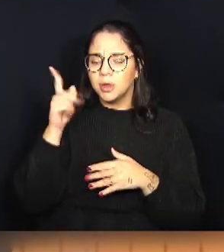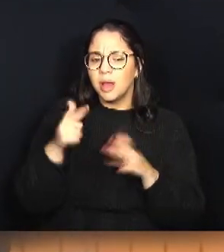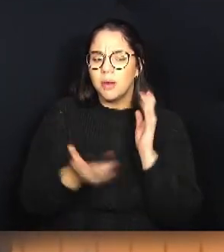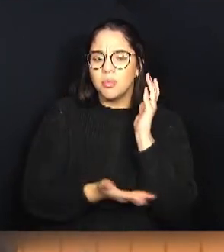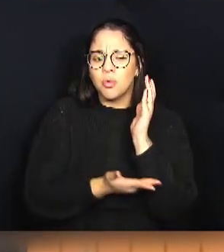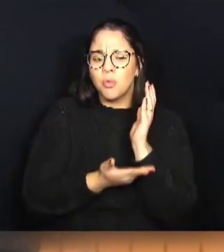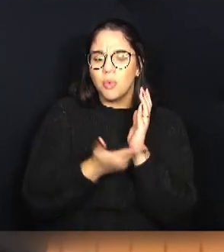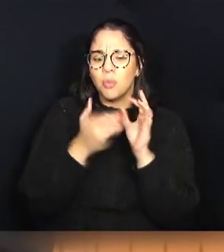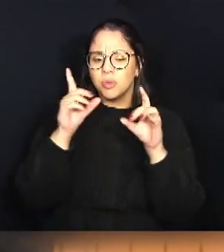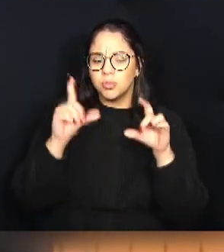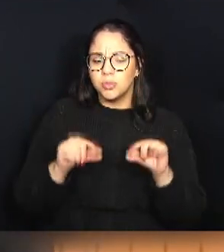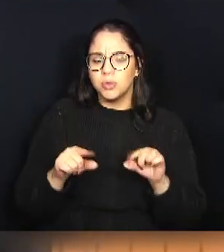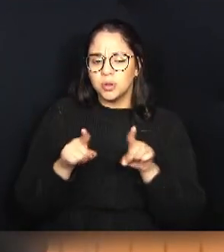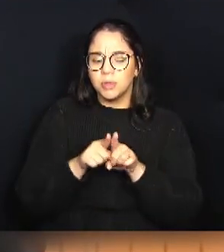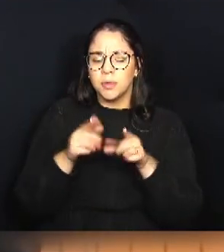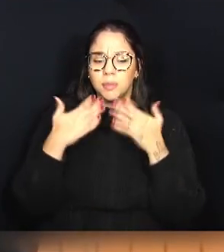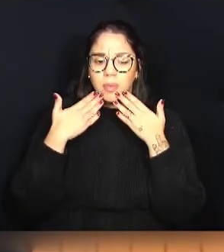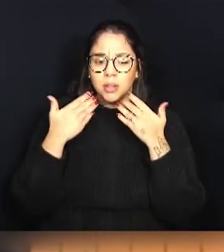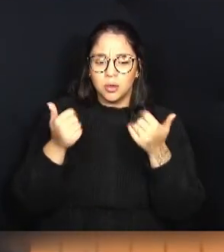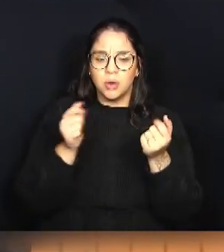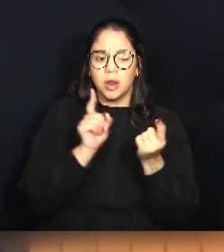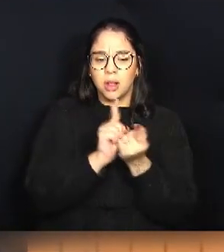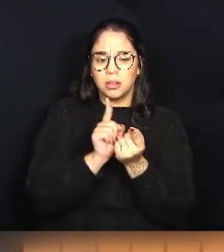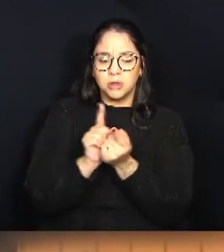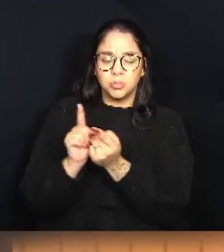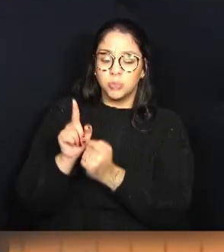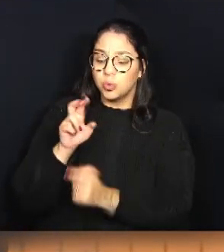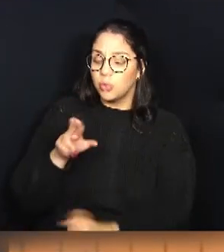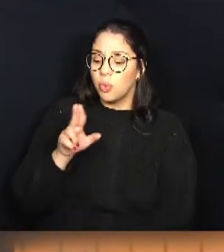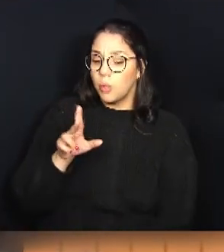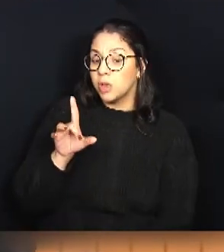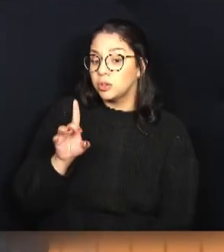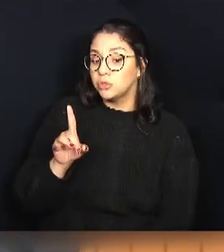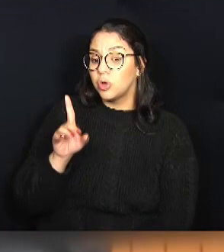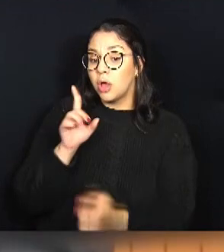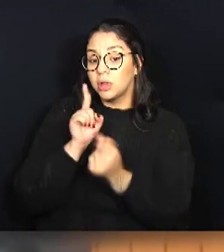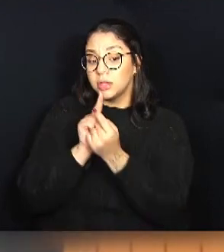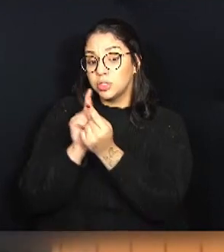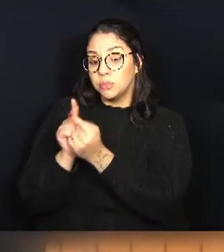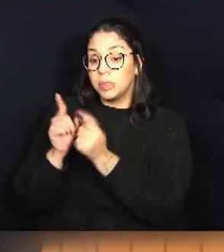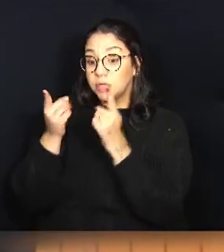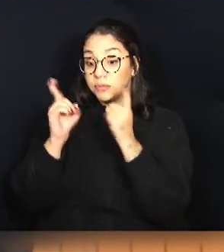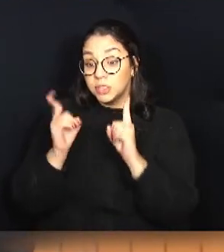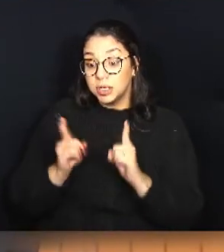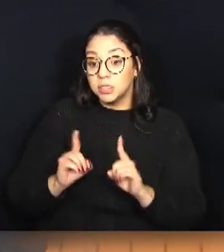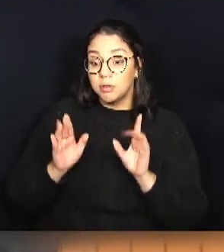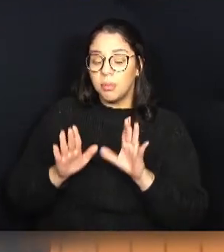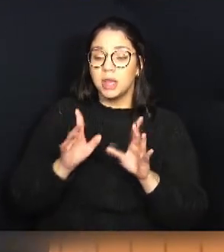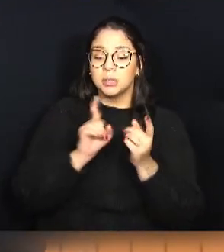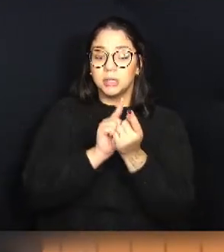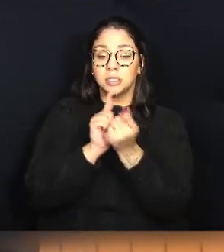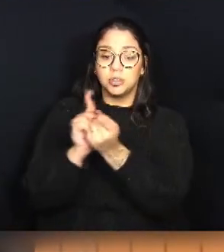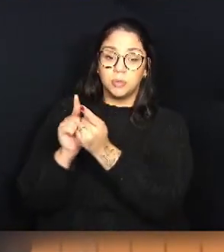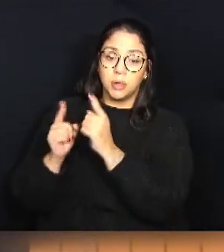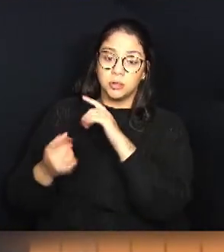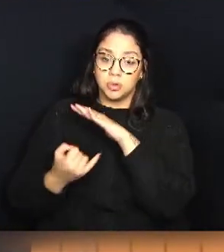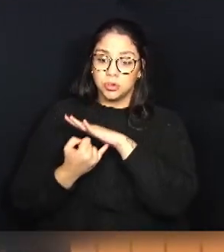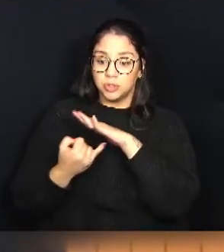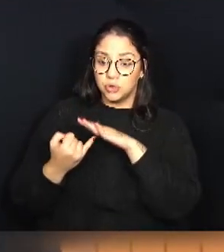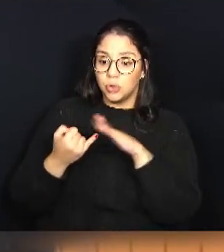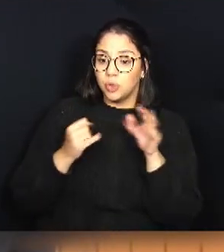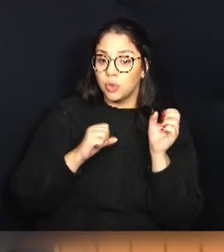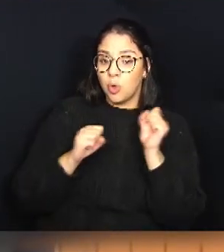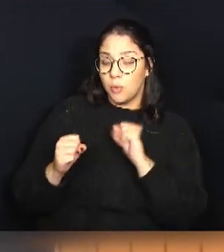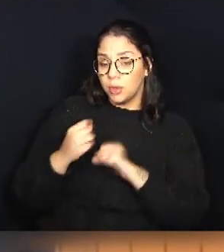melhorar o atendimento, melhorar não só o atendimento com deficiente, mas o atendimento também das entidades no poder